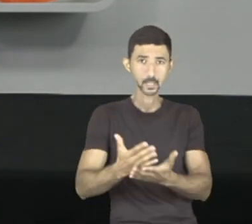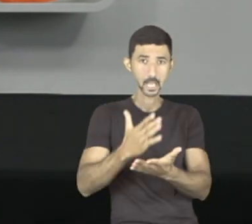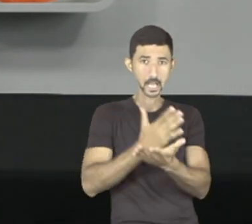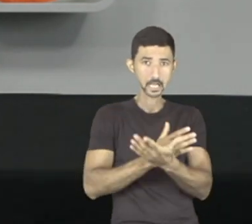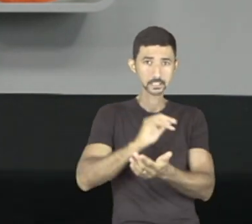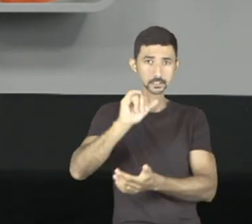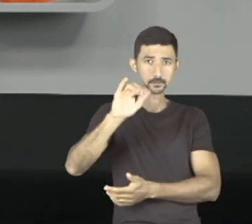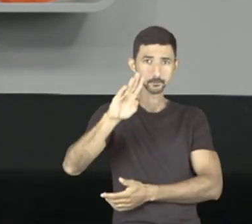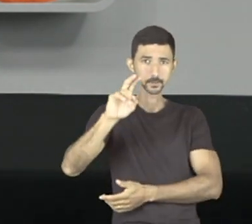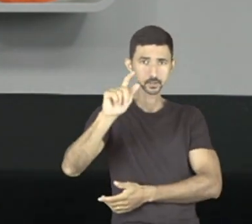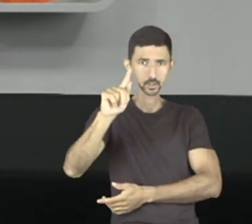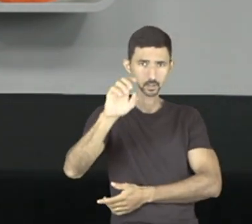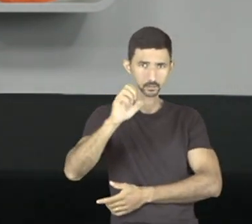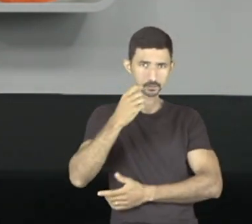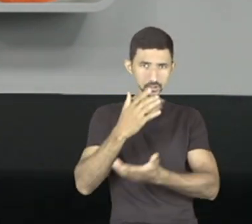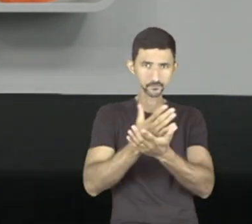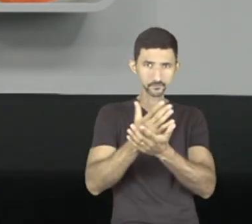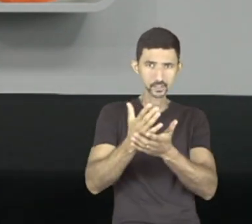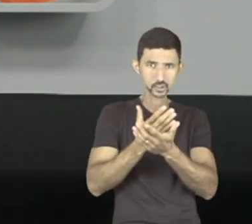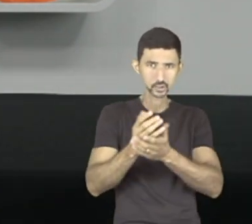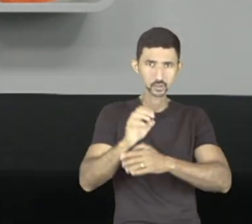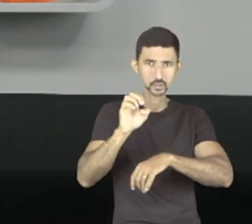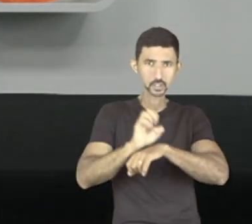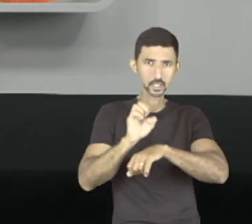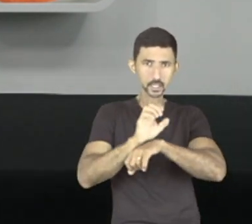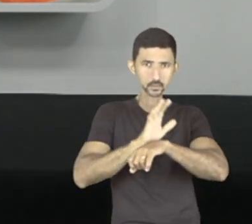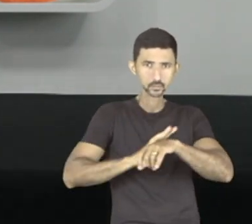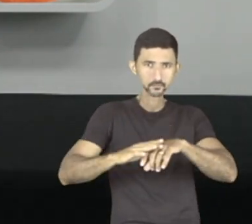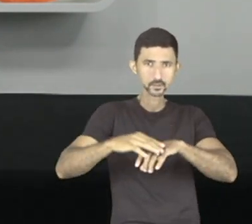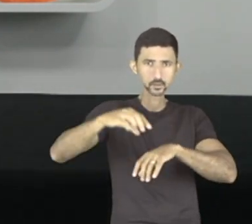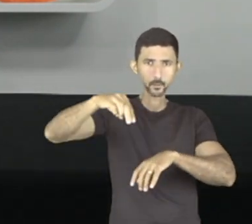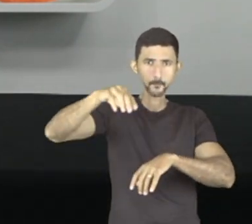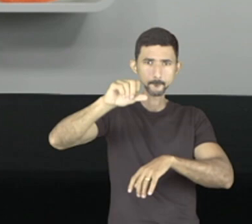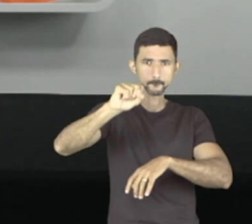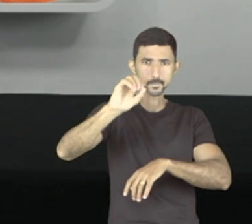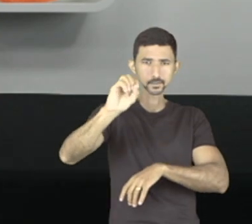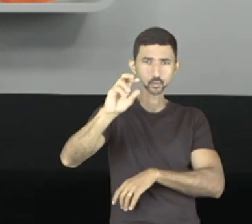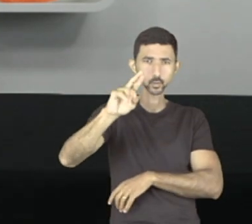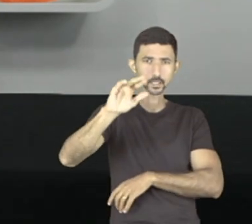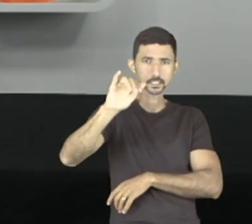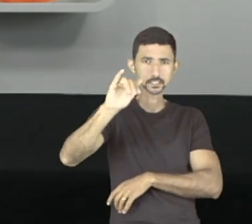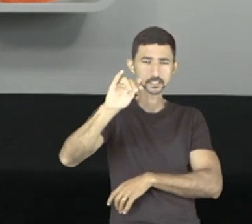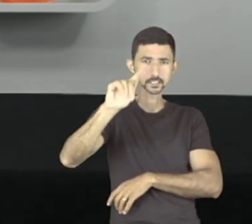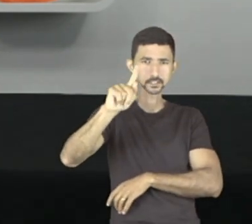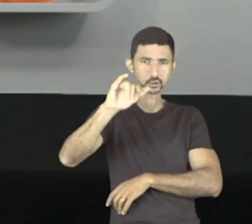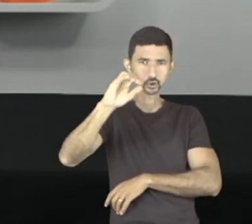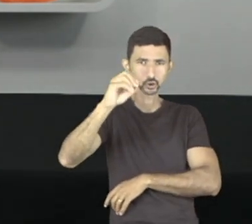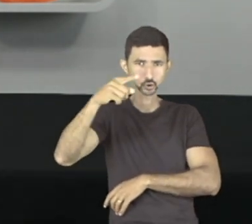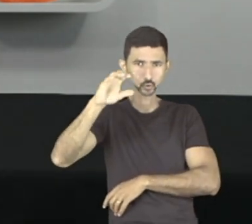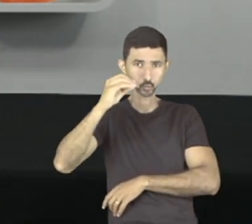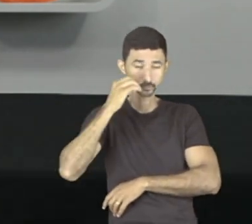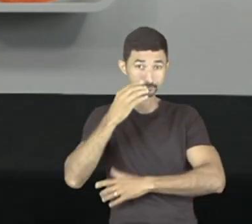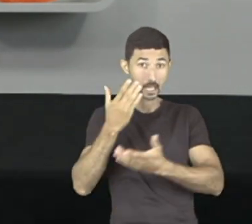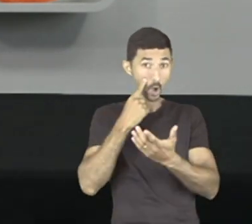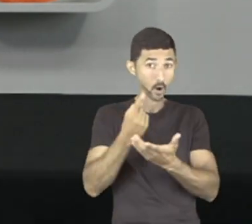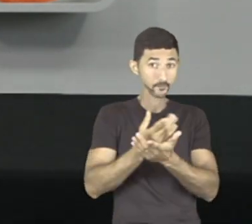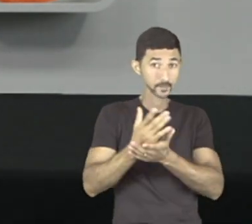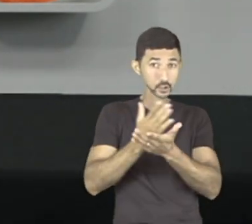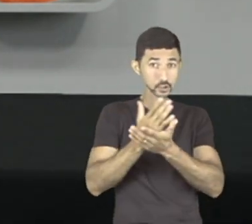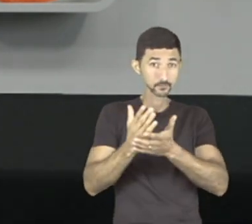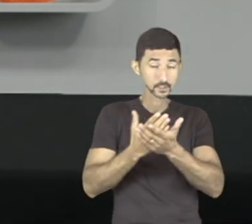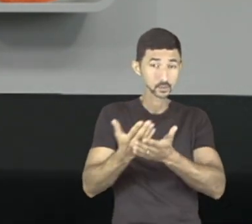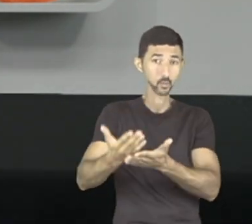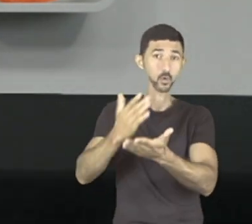IBGE dividia o nosso estado em mesorregiões, até o ano de 2017. Então, você vai acompanhar como era a